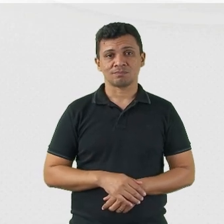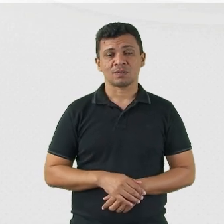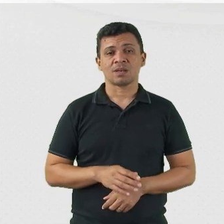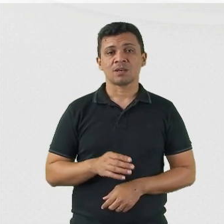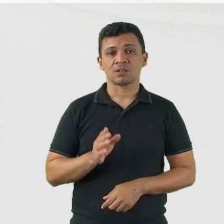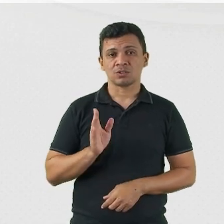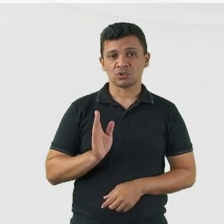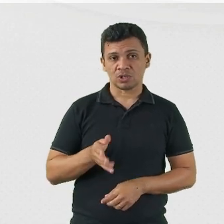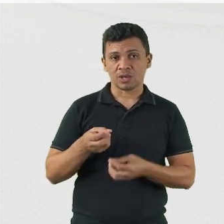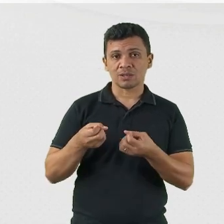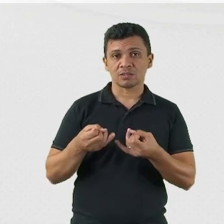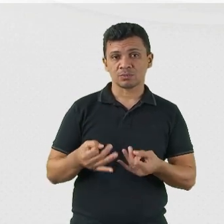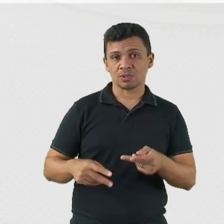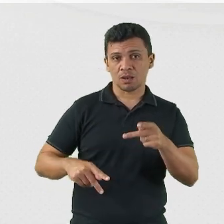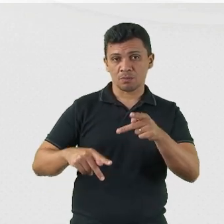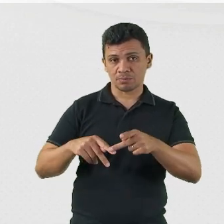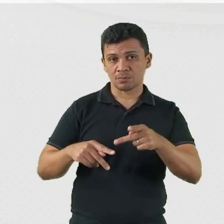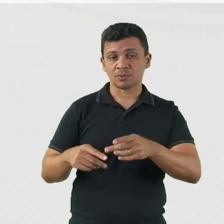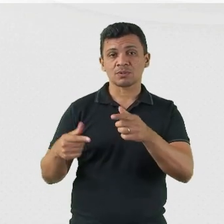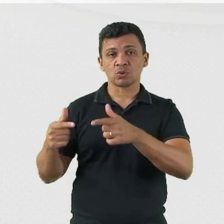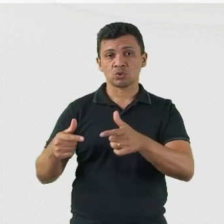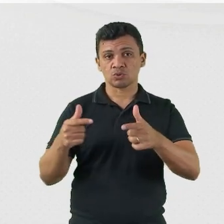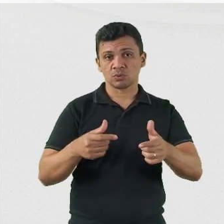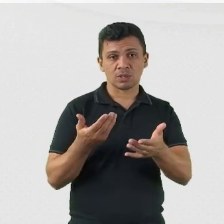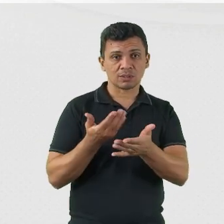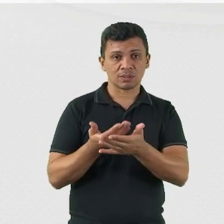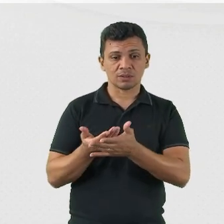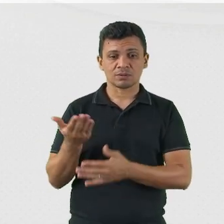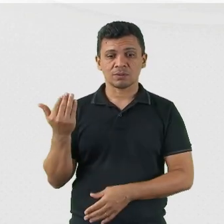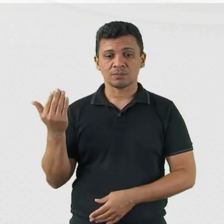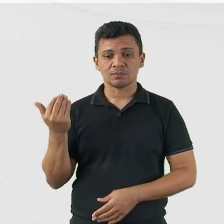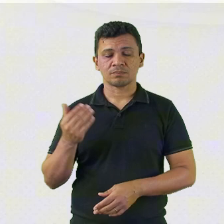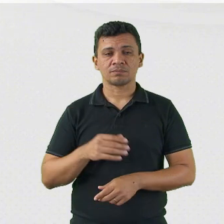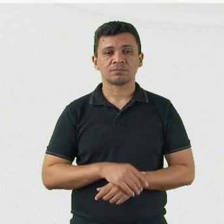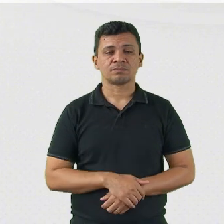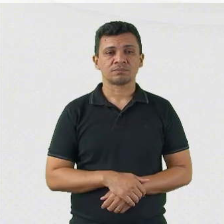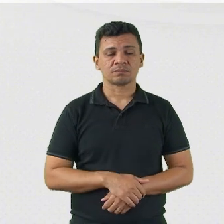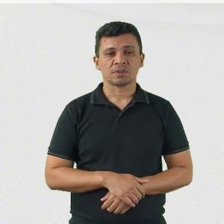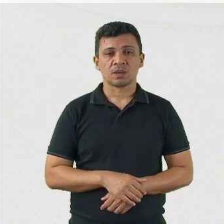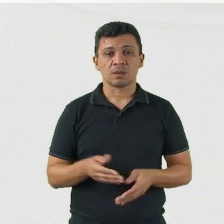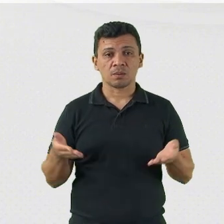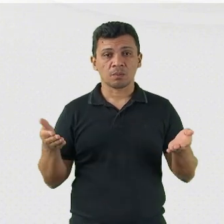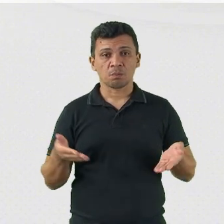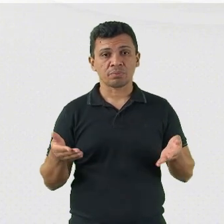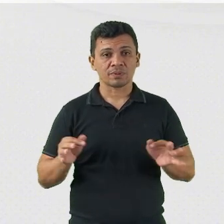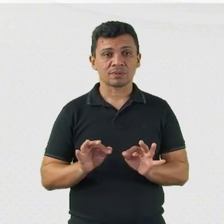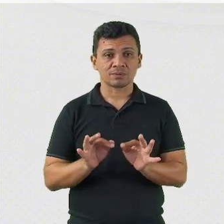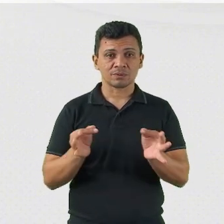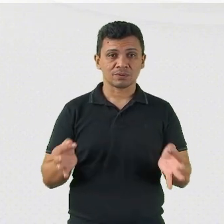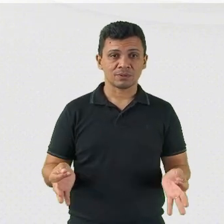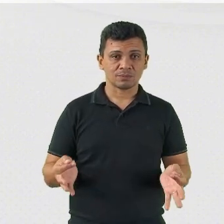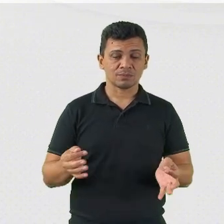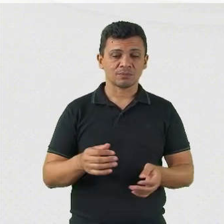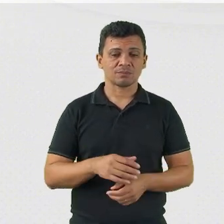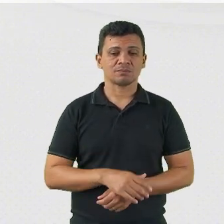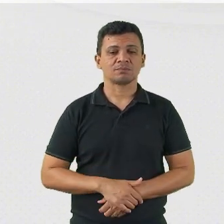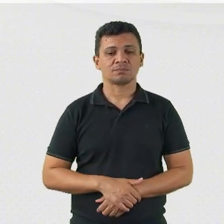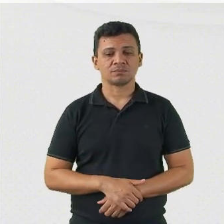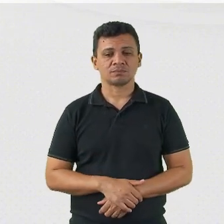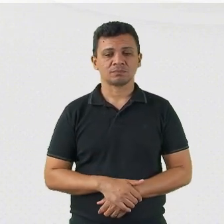preposições de lugar em outras aulas, simple present, que é o presente simples,